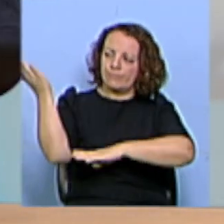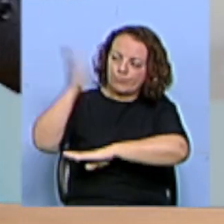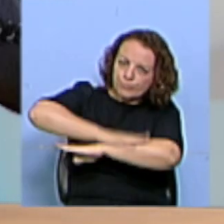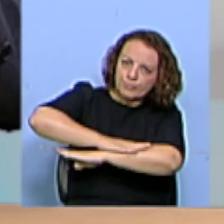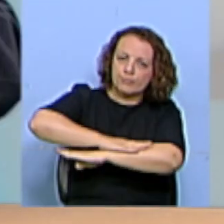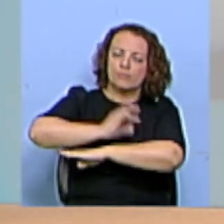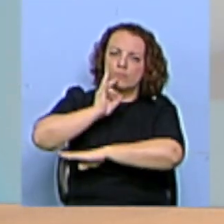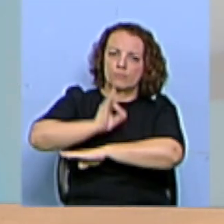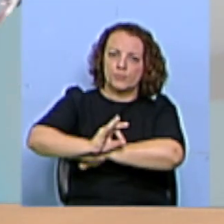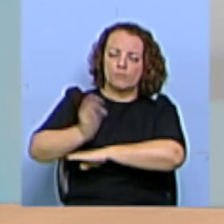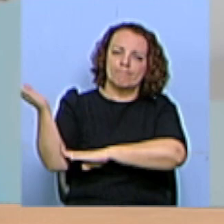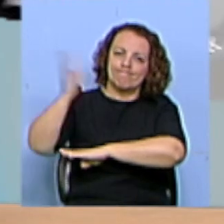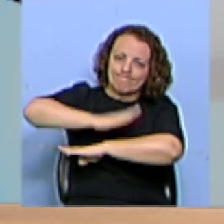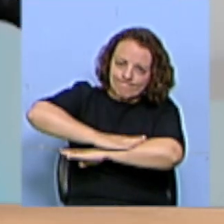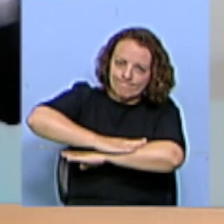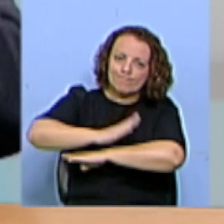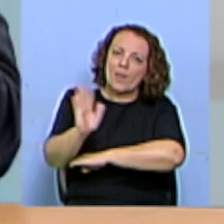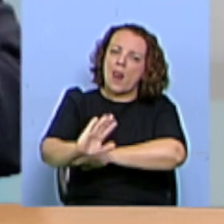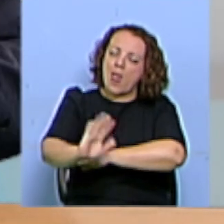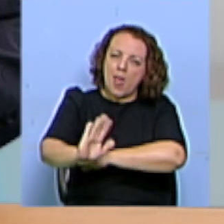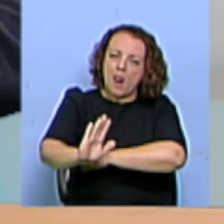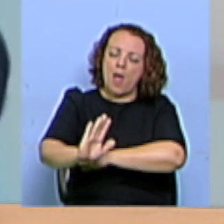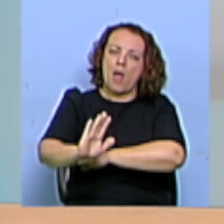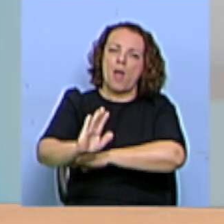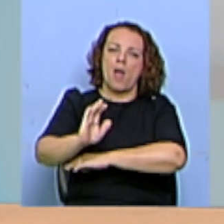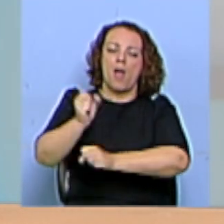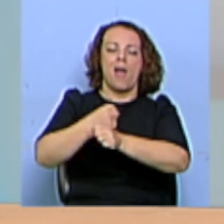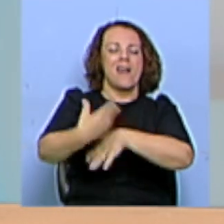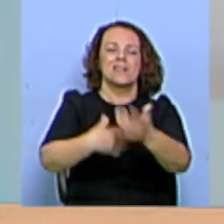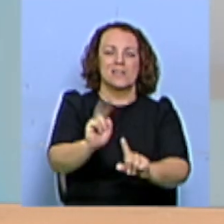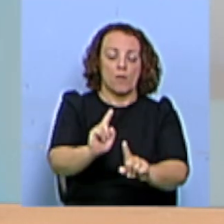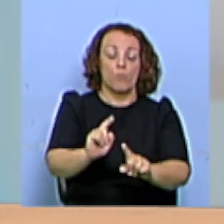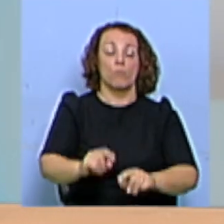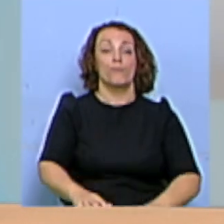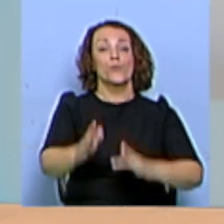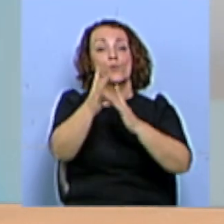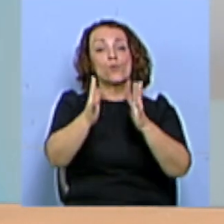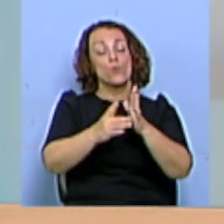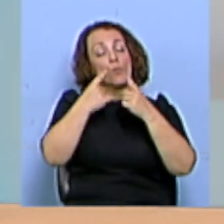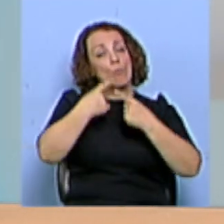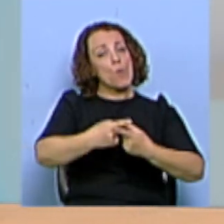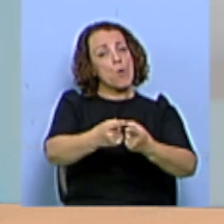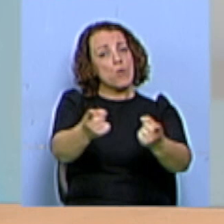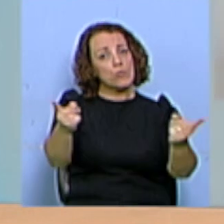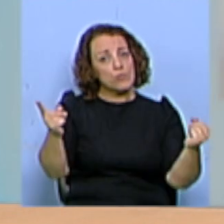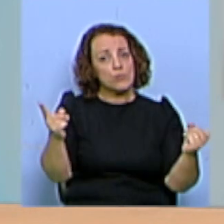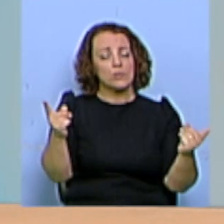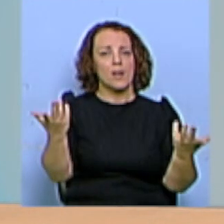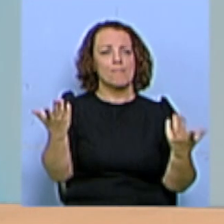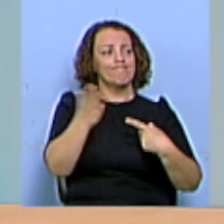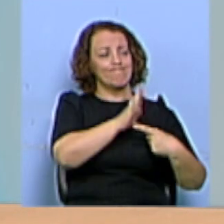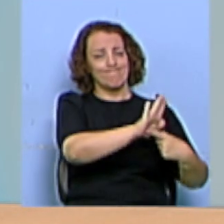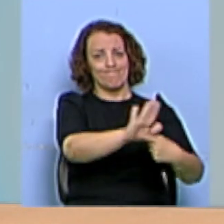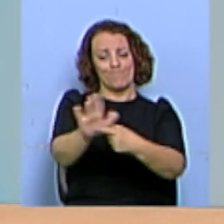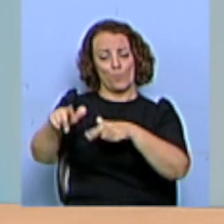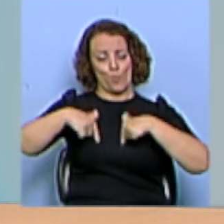não portanto, de pôr em ação. E Jesus vem mostrar que há aqui uma generosidade da parte